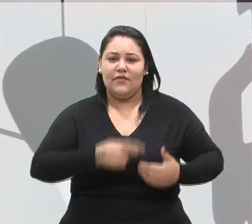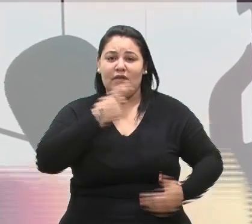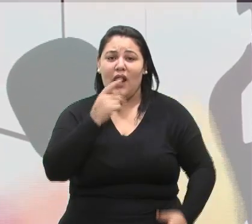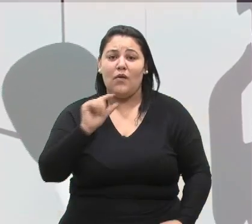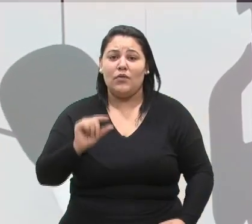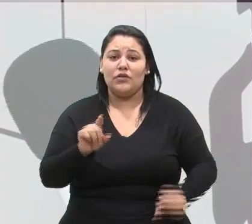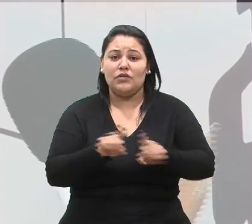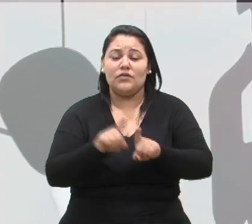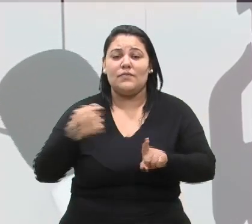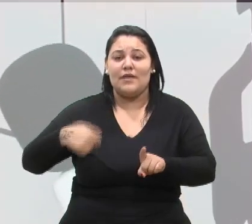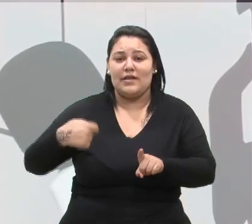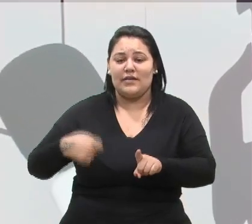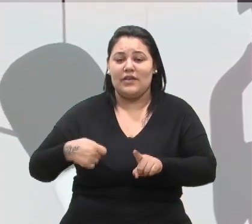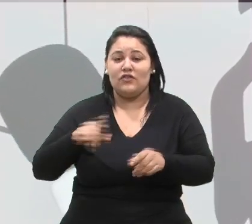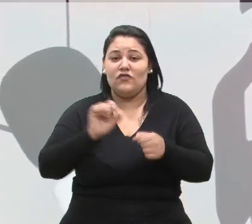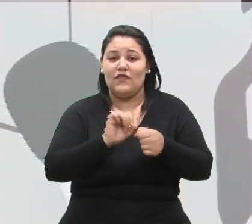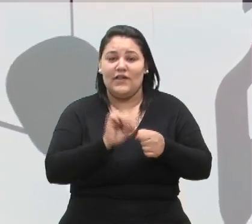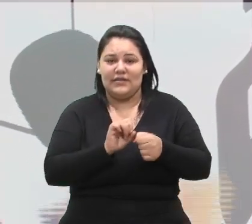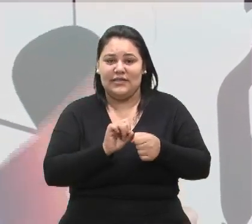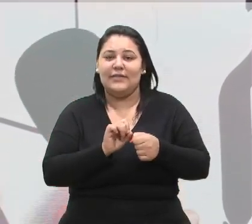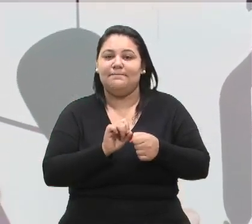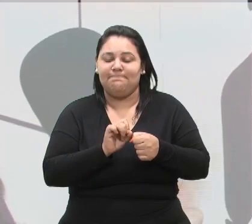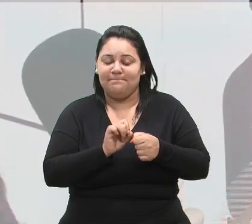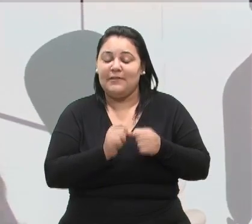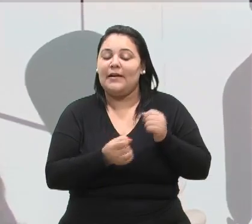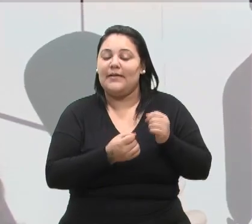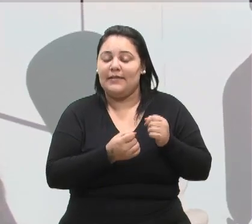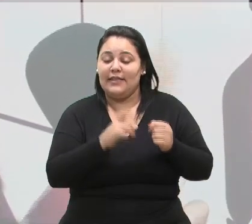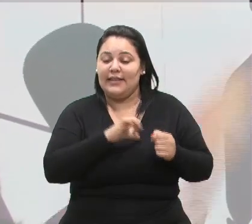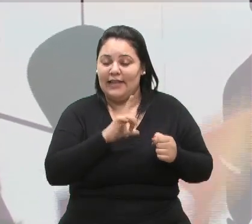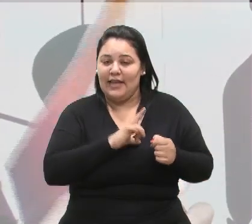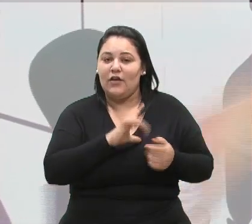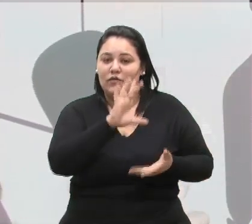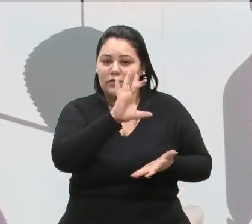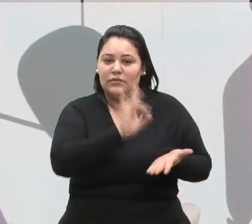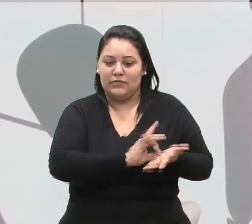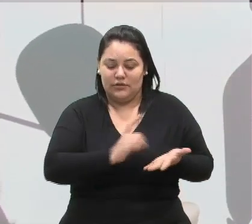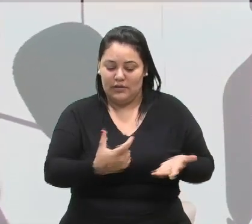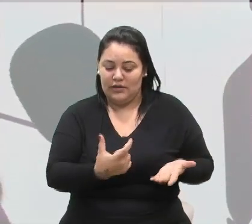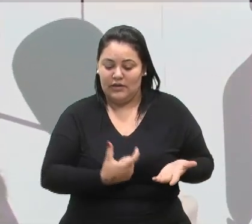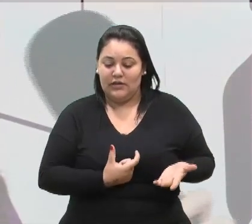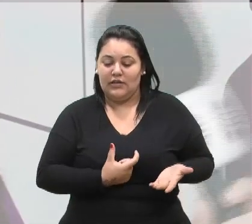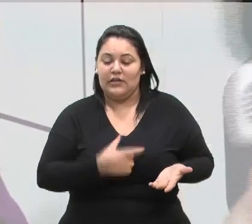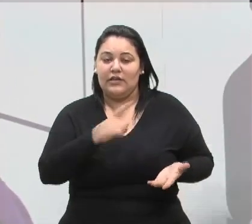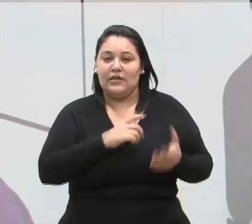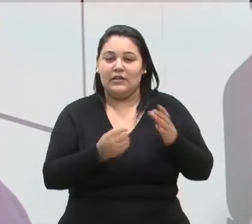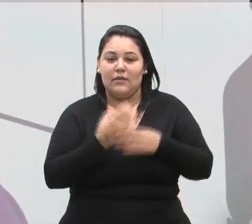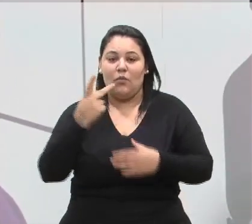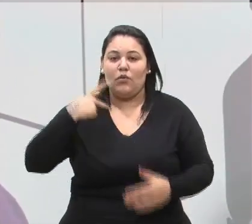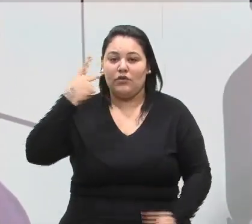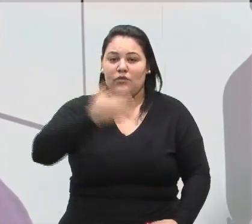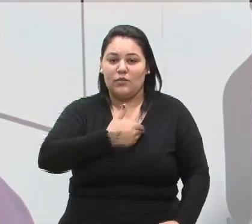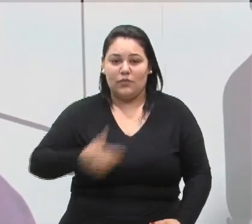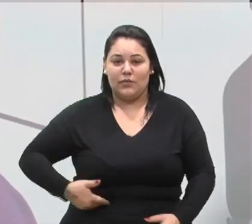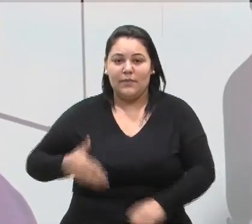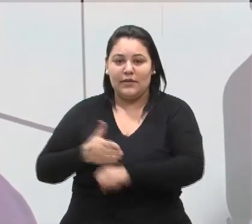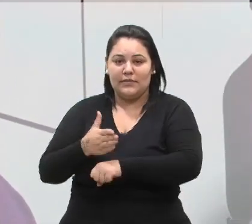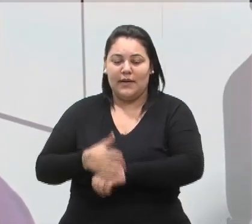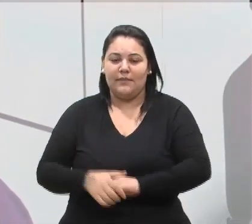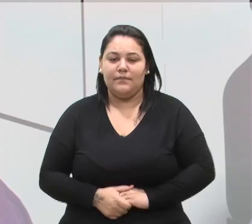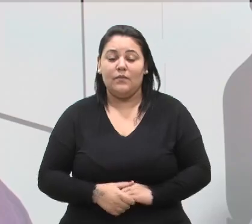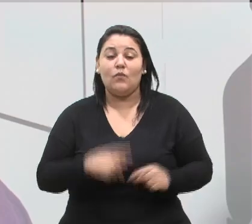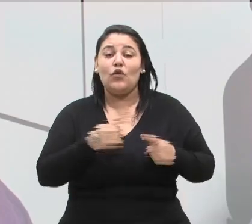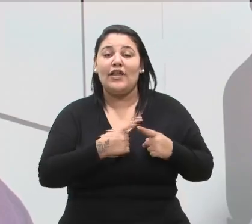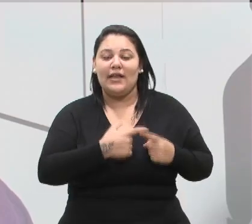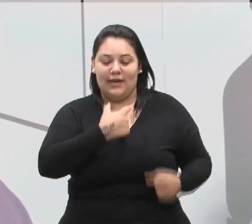sobre a necessidade de se fazer a confecção dessa carteirinha para poder existir políticas públicas no município. Exatamente, né? Por que a